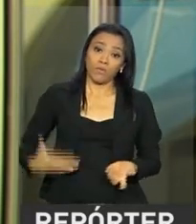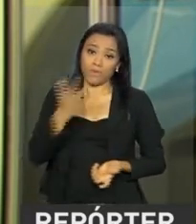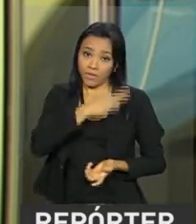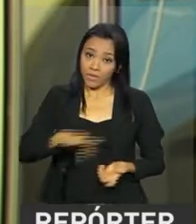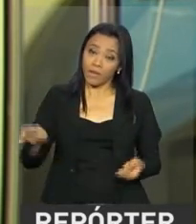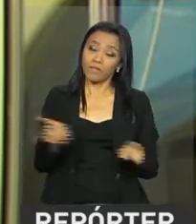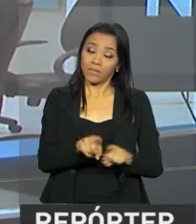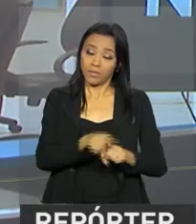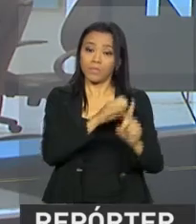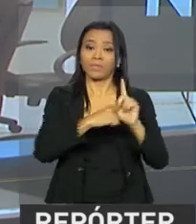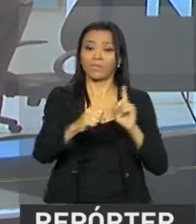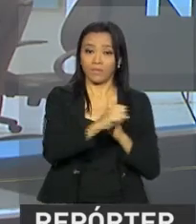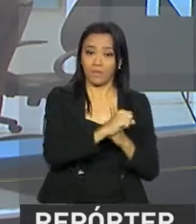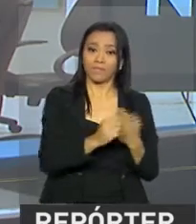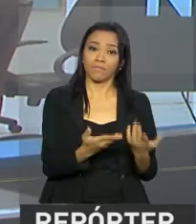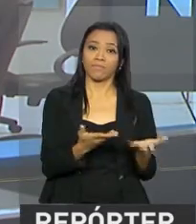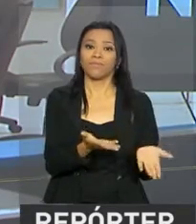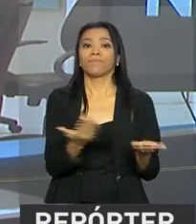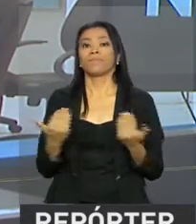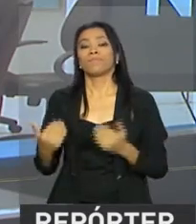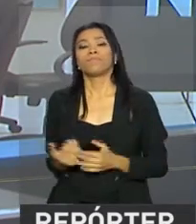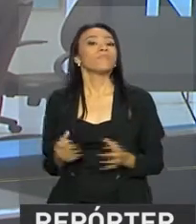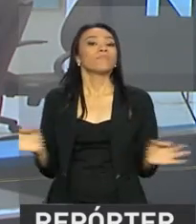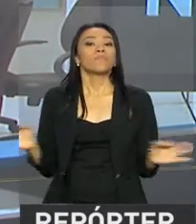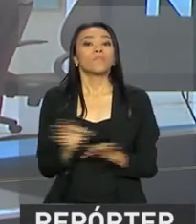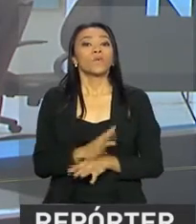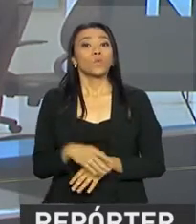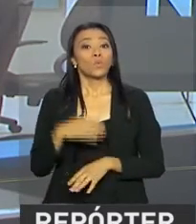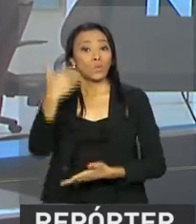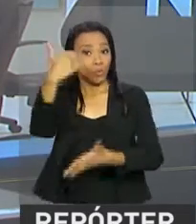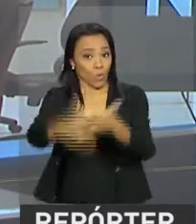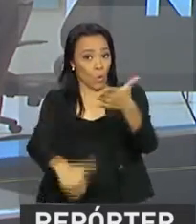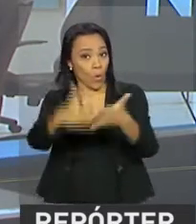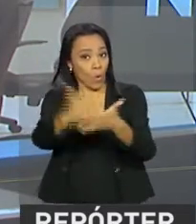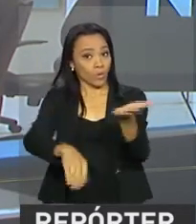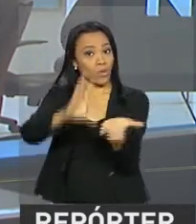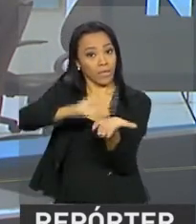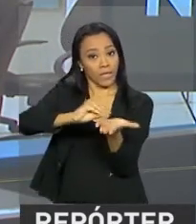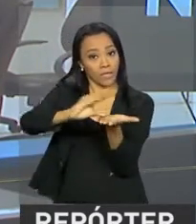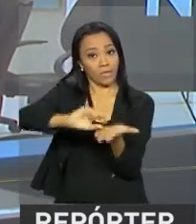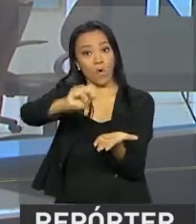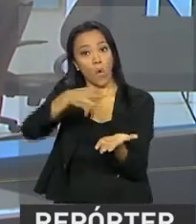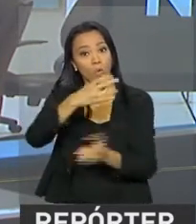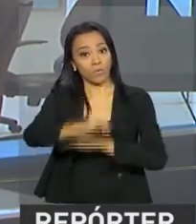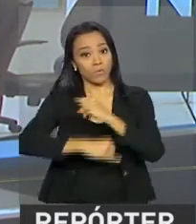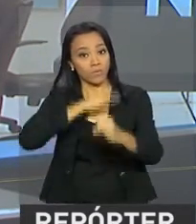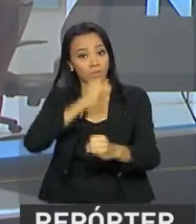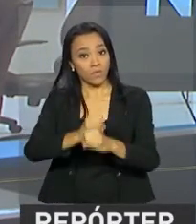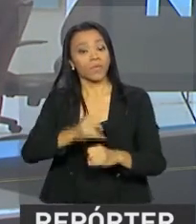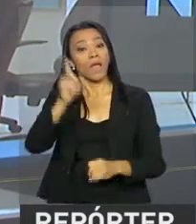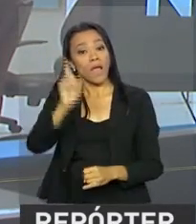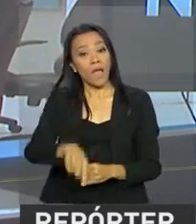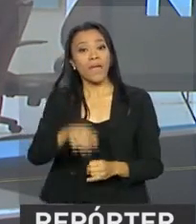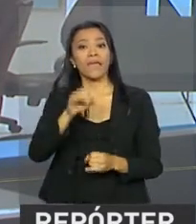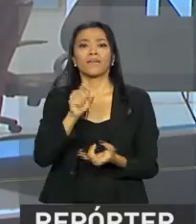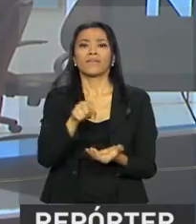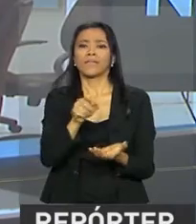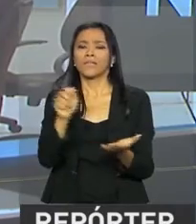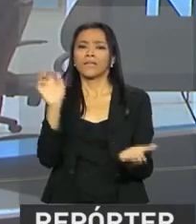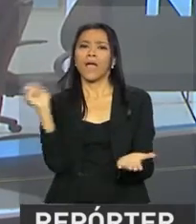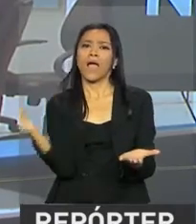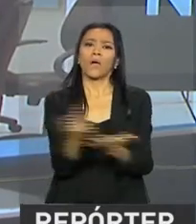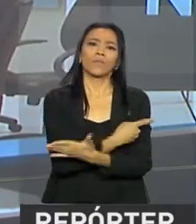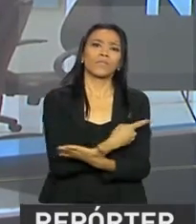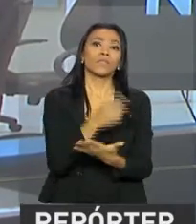própria sociedade. Por enquanto, o desconto pelo aplicativo ou pelo site vale para infrações cometidas em